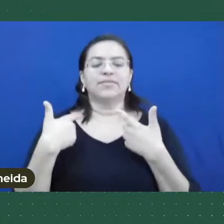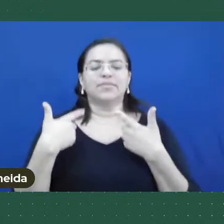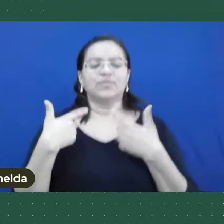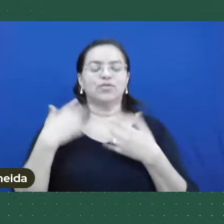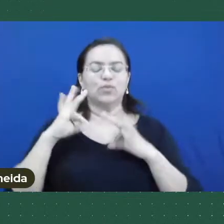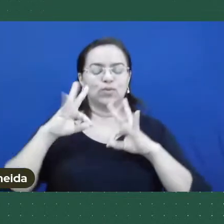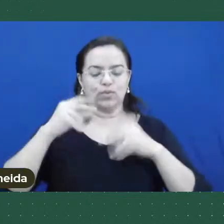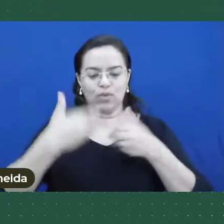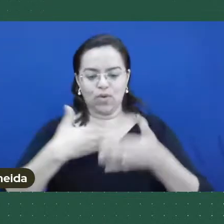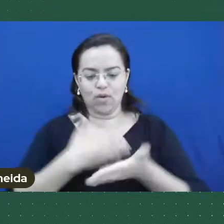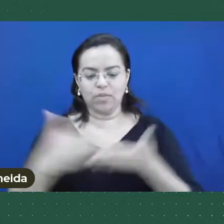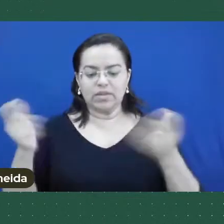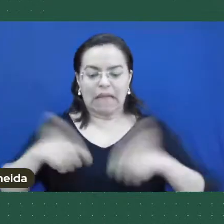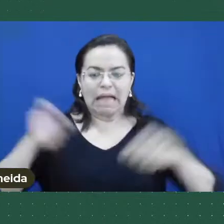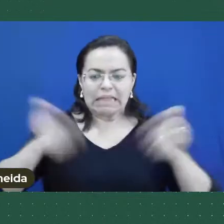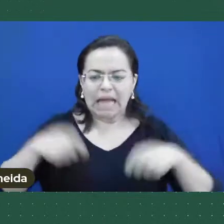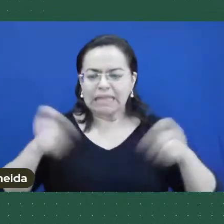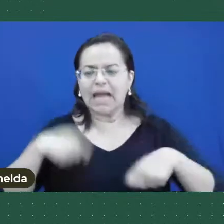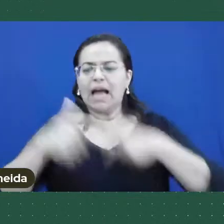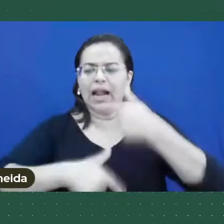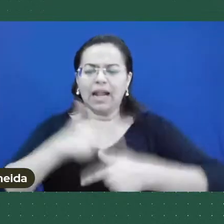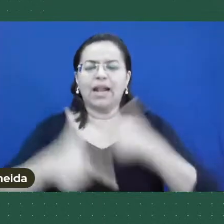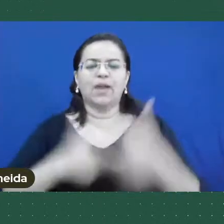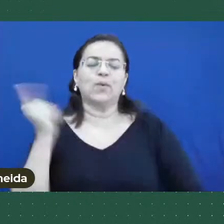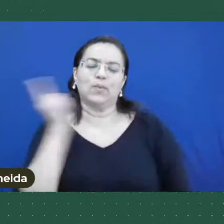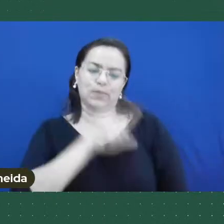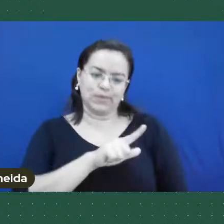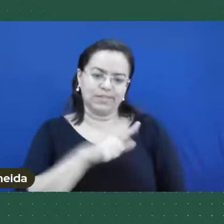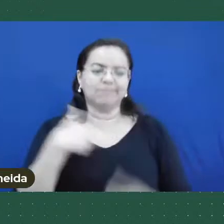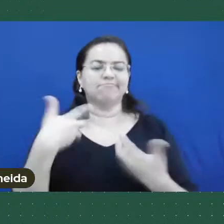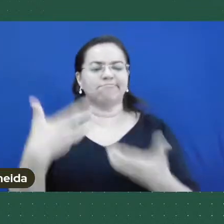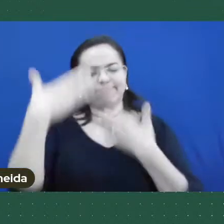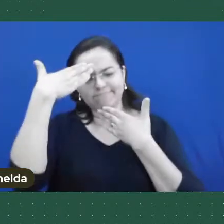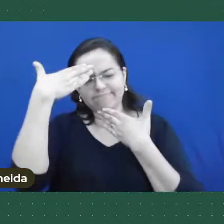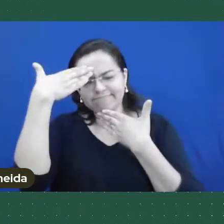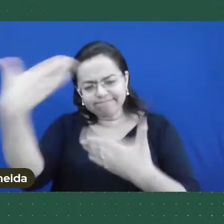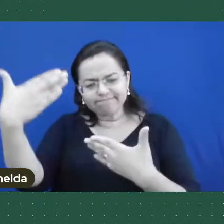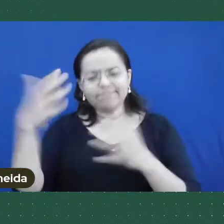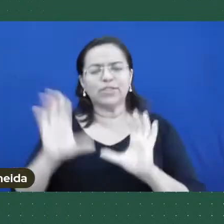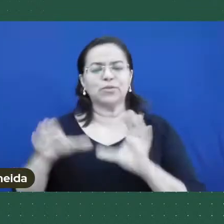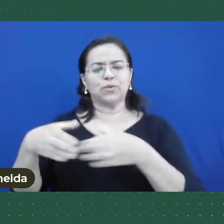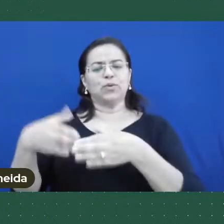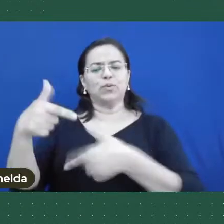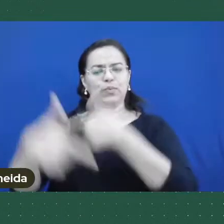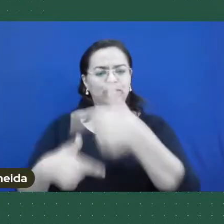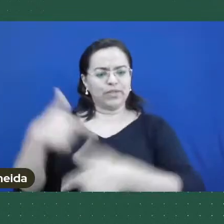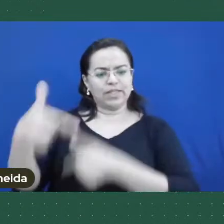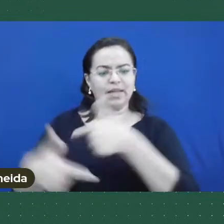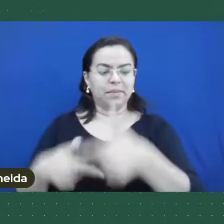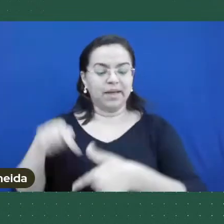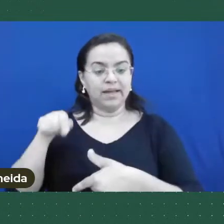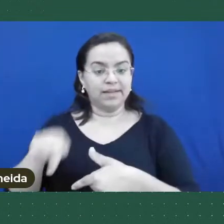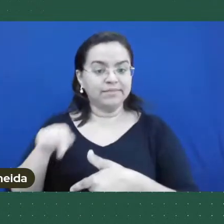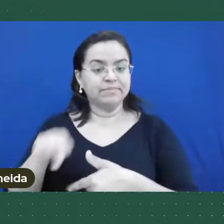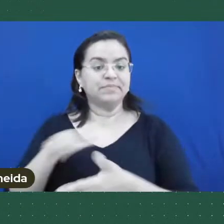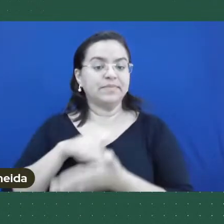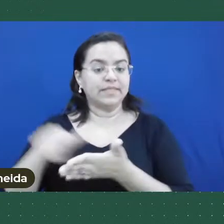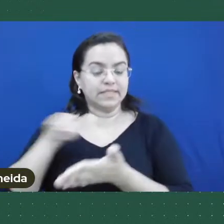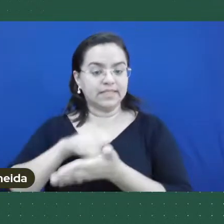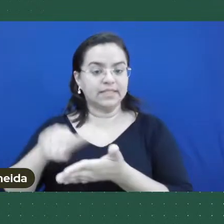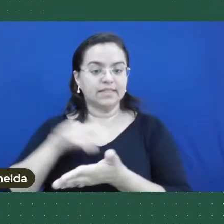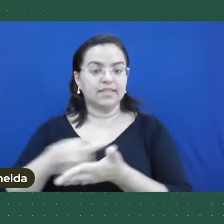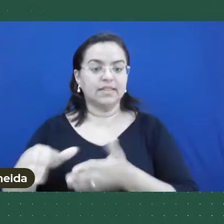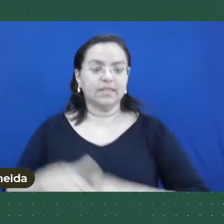então vamos fazer, né? Então, eu quero agradecer muito à equipe da CEPAD, né? Que é uma equipe muito